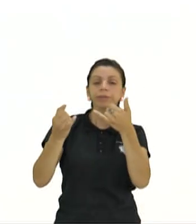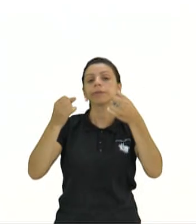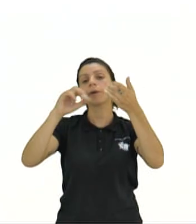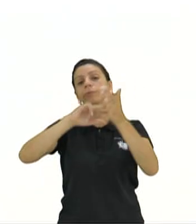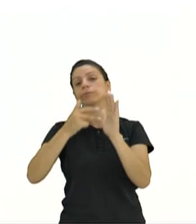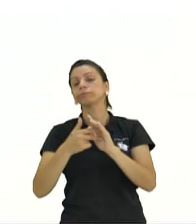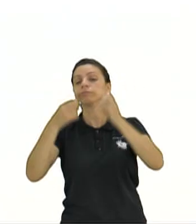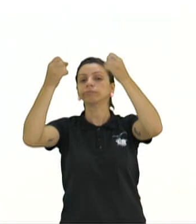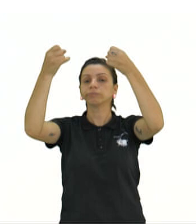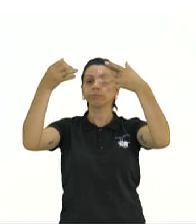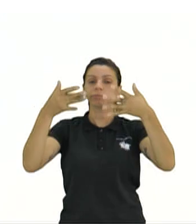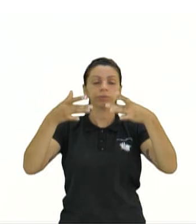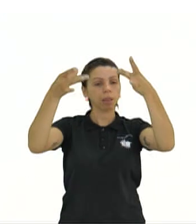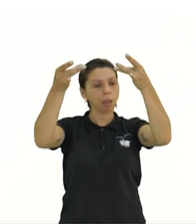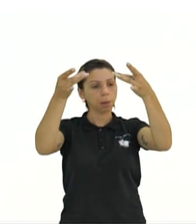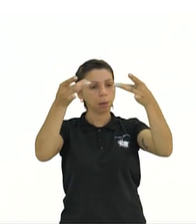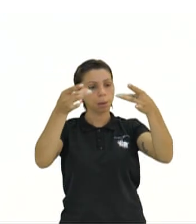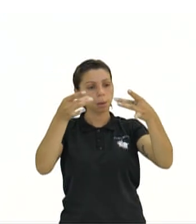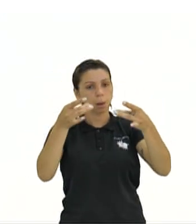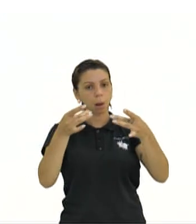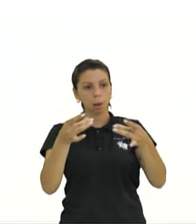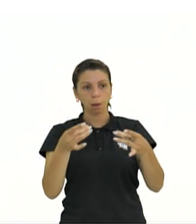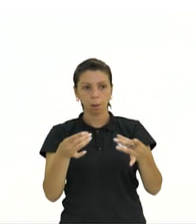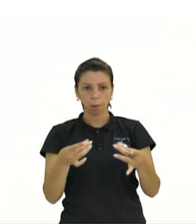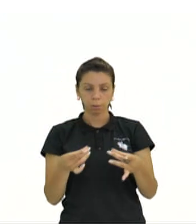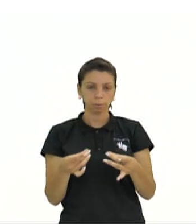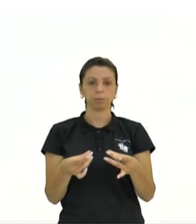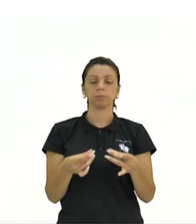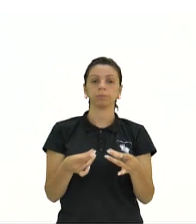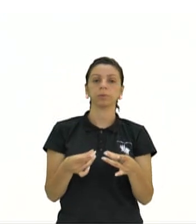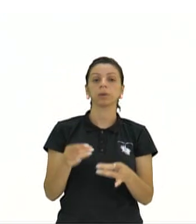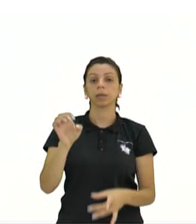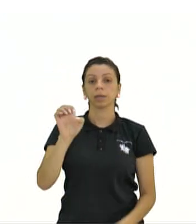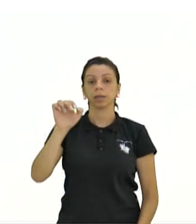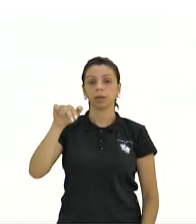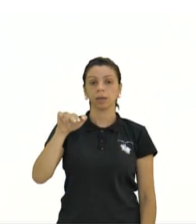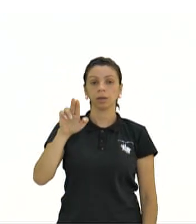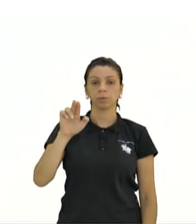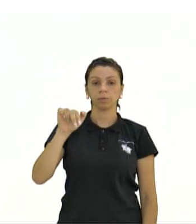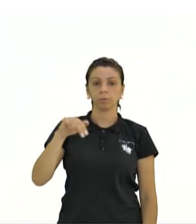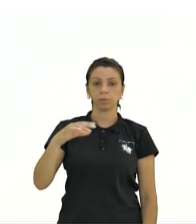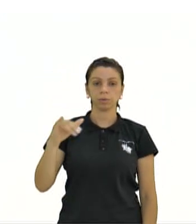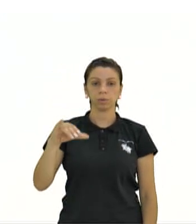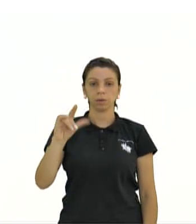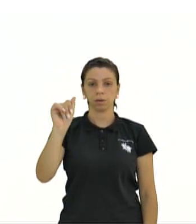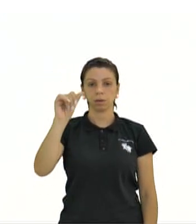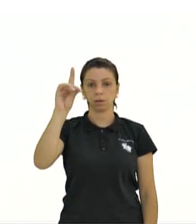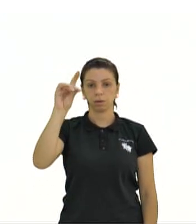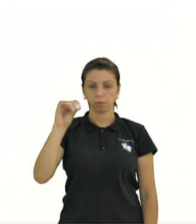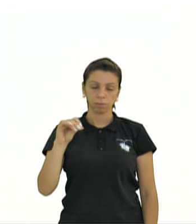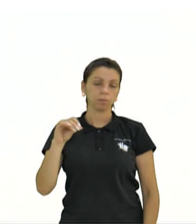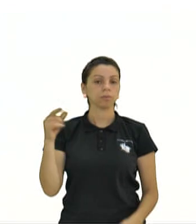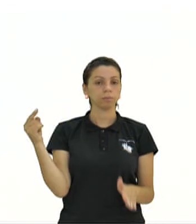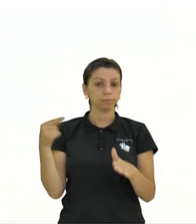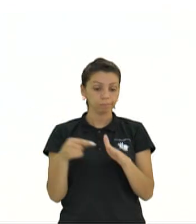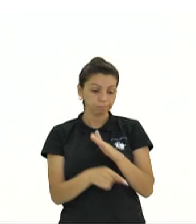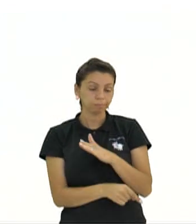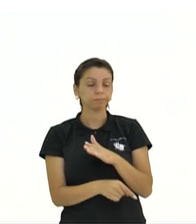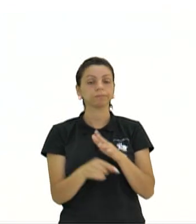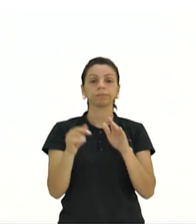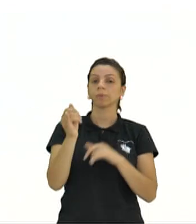as descrições, todas as informações nós vamos chamar de enunciado. Lembra lá?